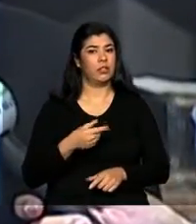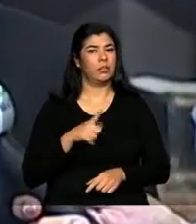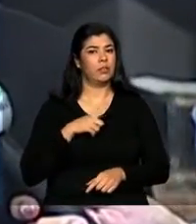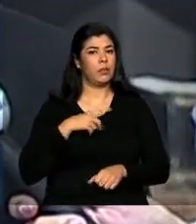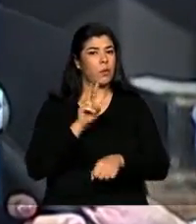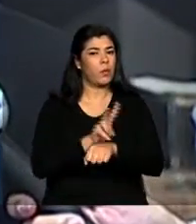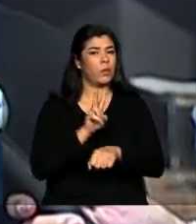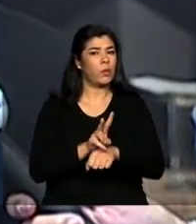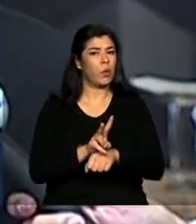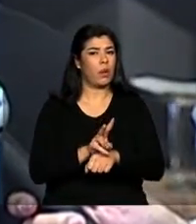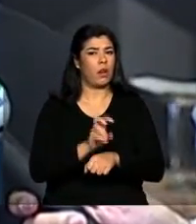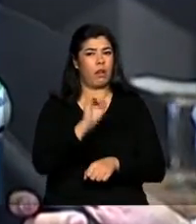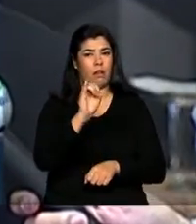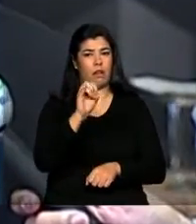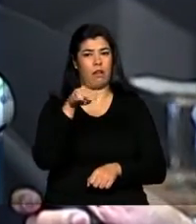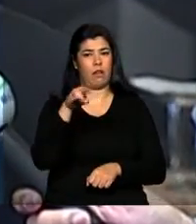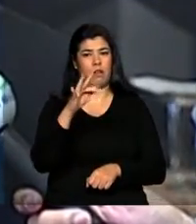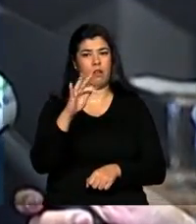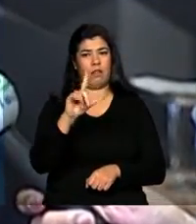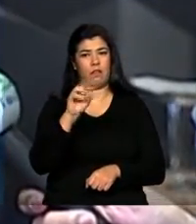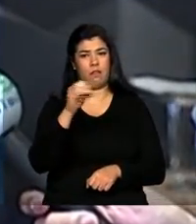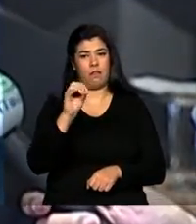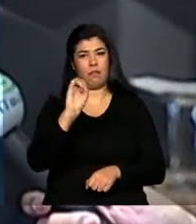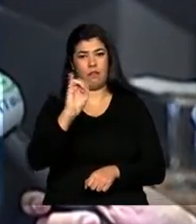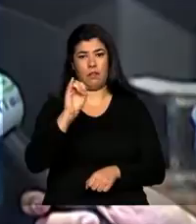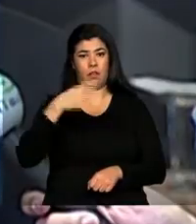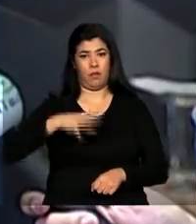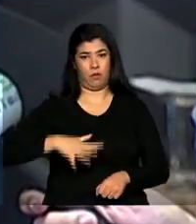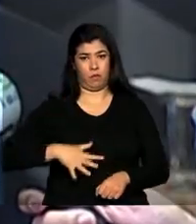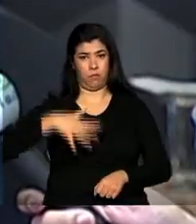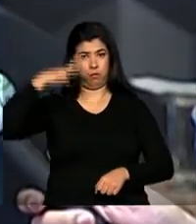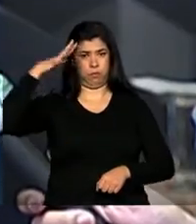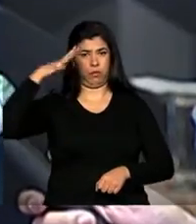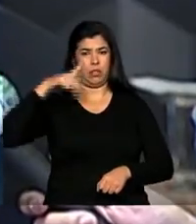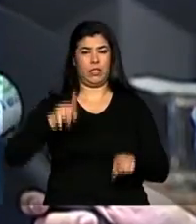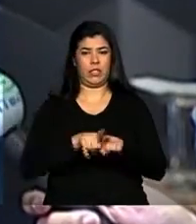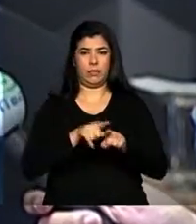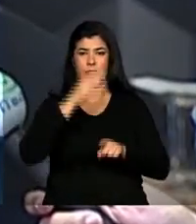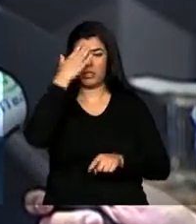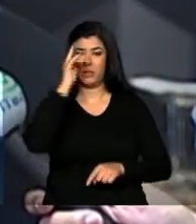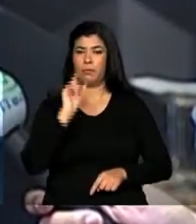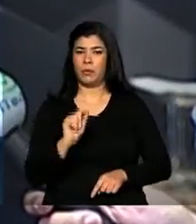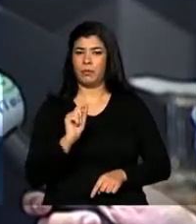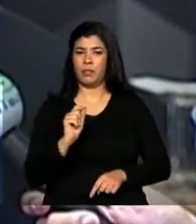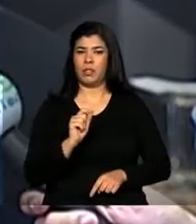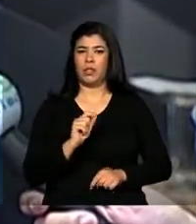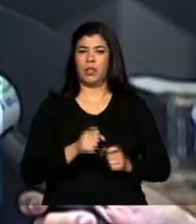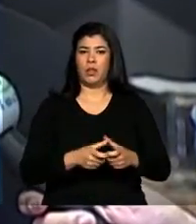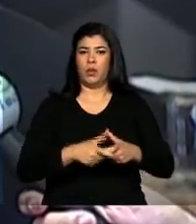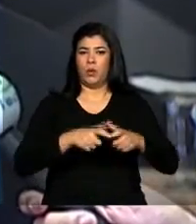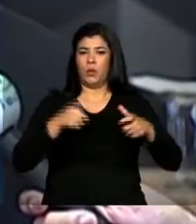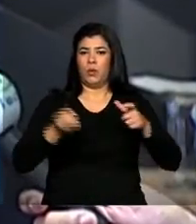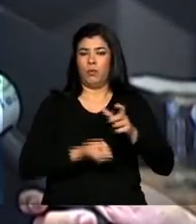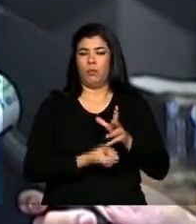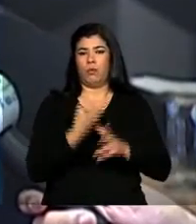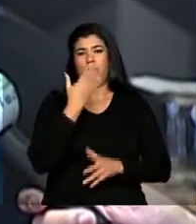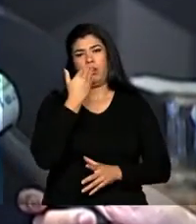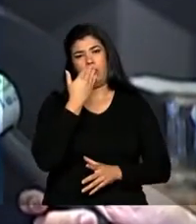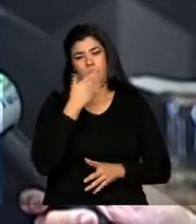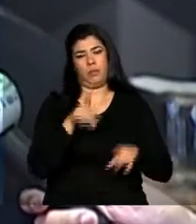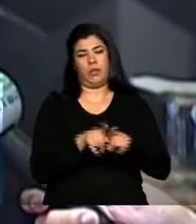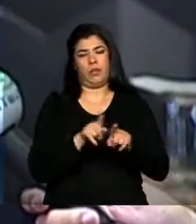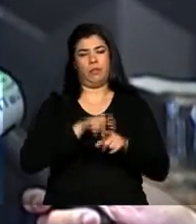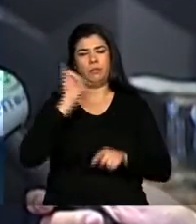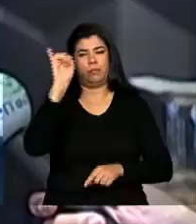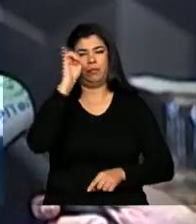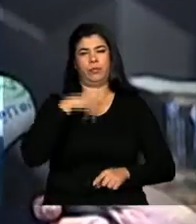a produção de alimentos em abundância, em quantidade e qualidade, é um fator importantíssimo para a estabilidade